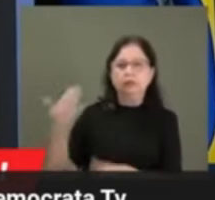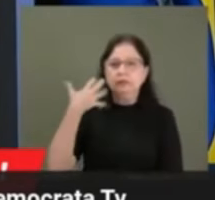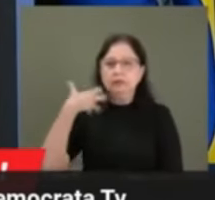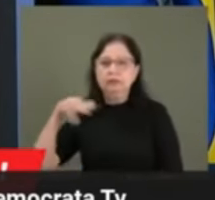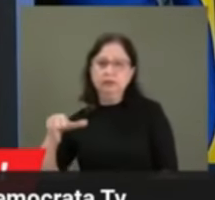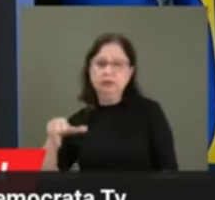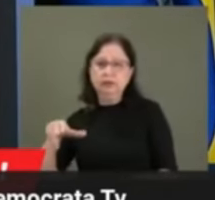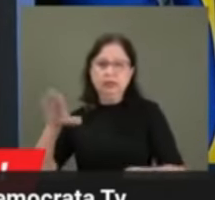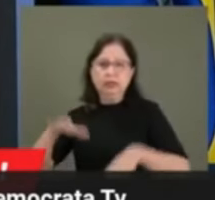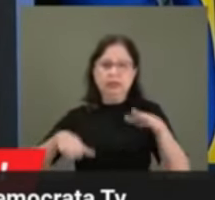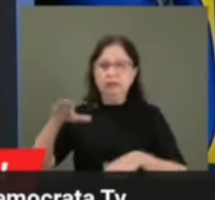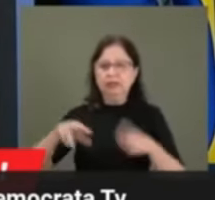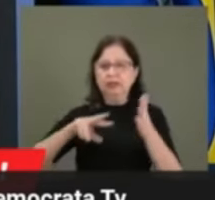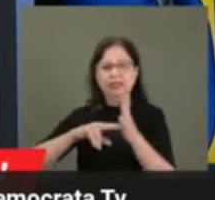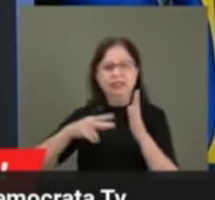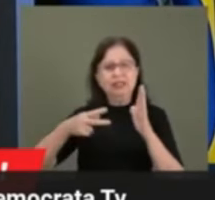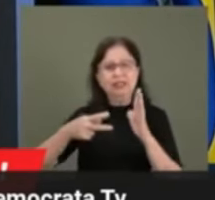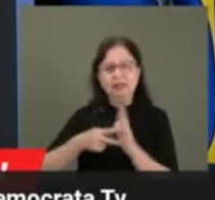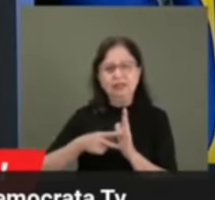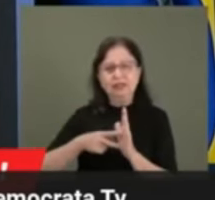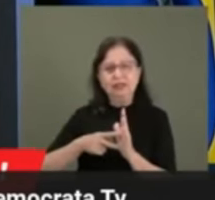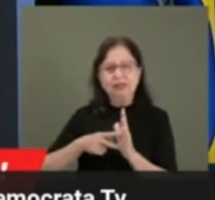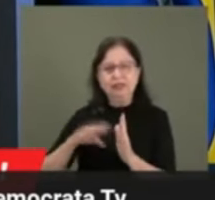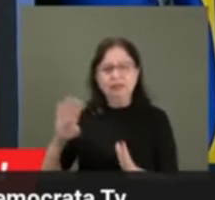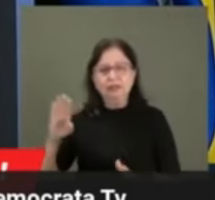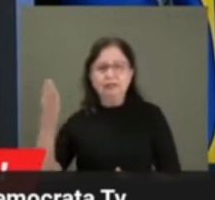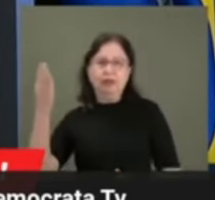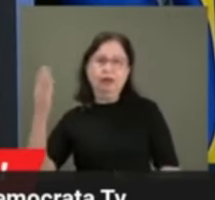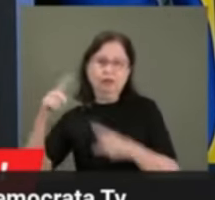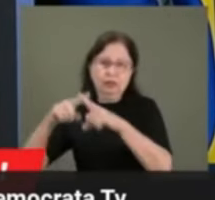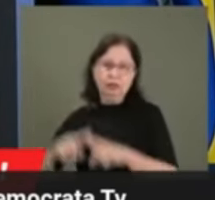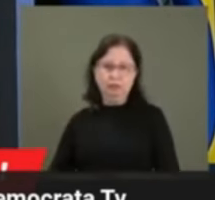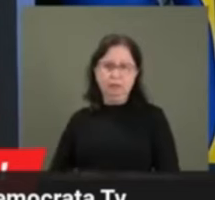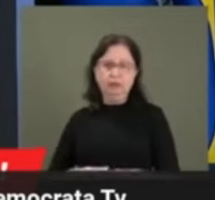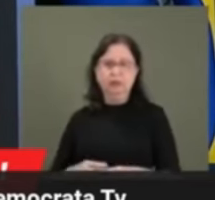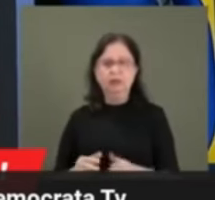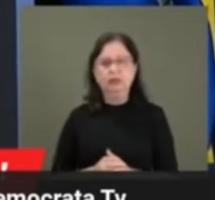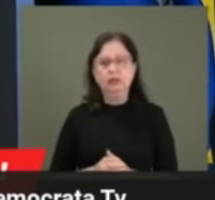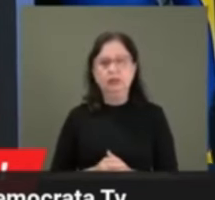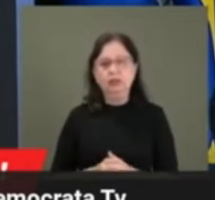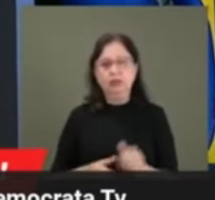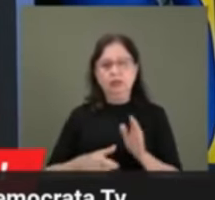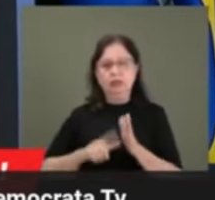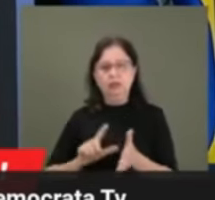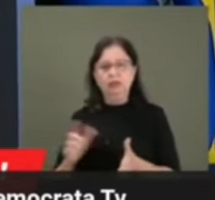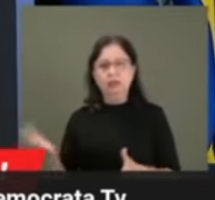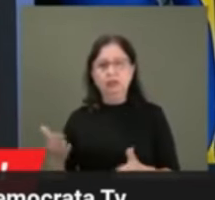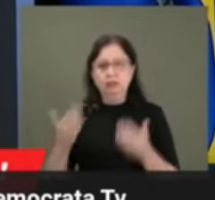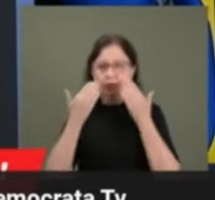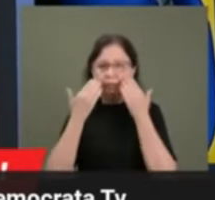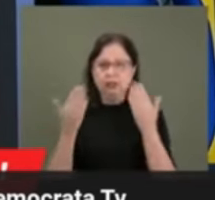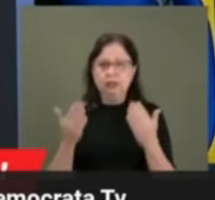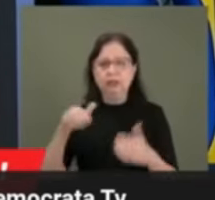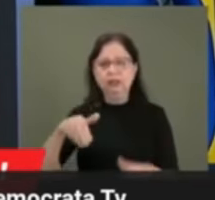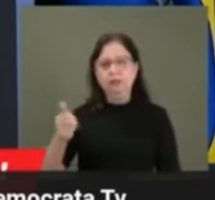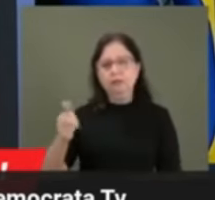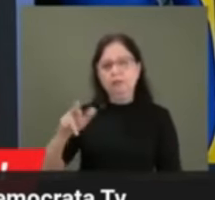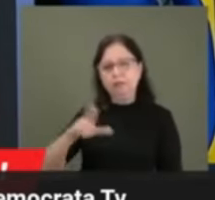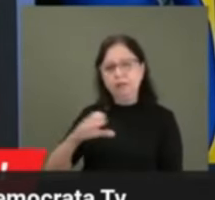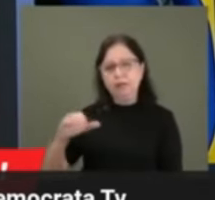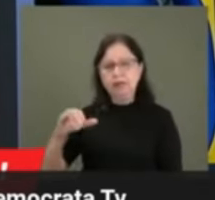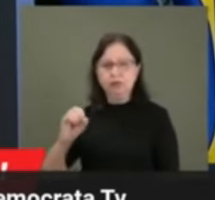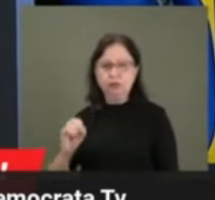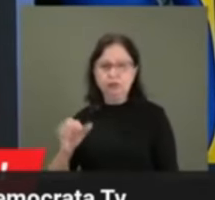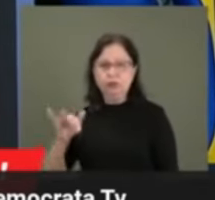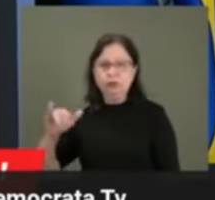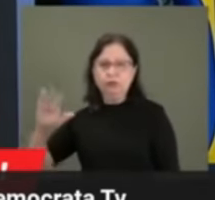dizem são bastante parecidos antes de continuar me permitam me apresentar eu sou Márcio filho sou pesquisador da